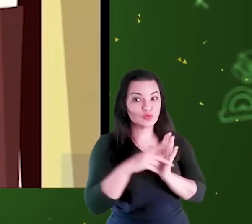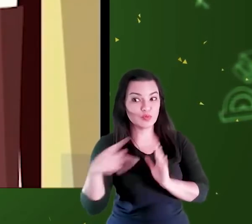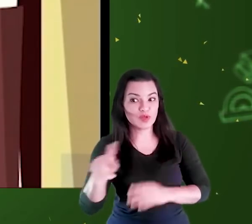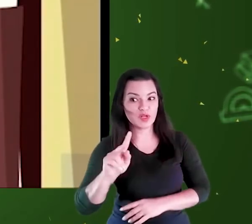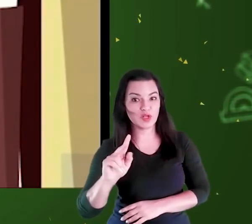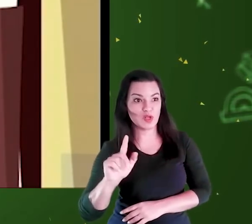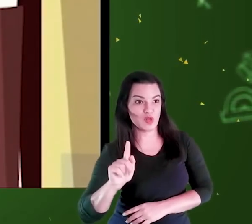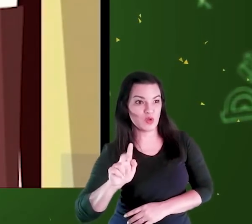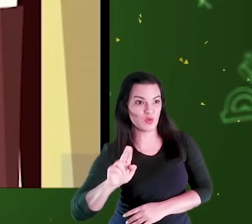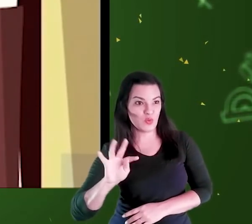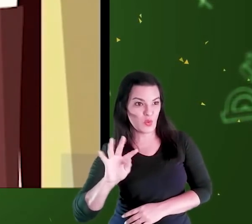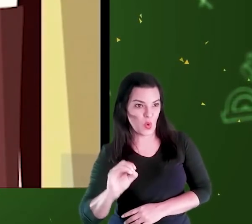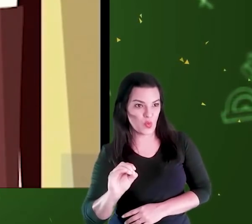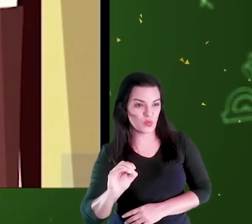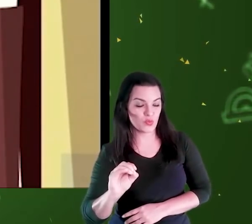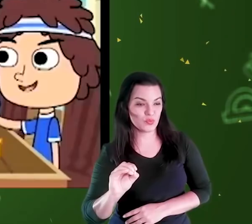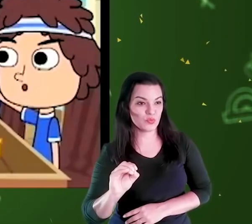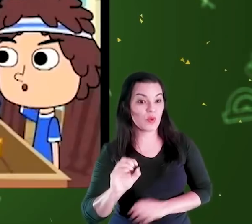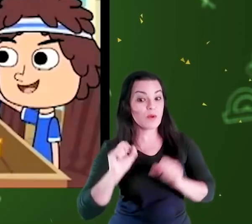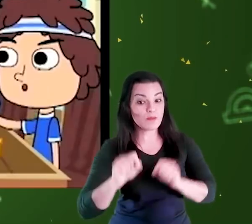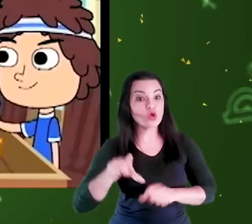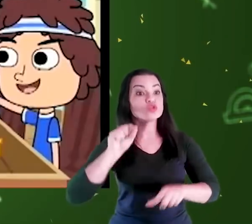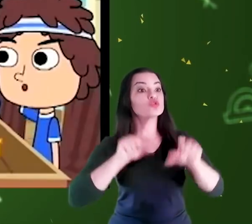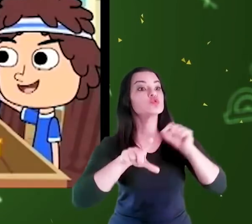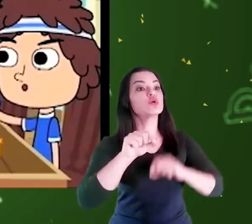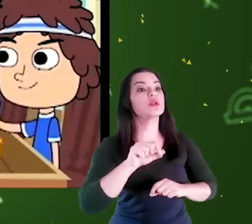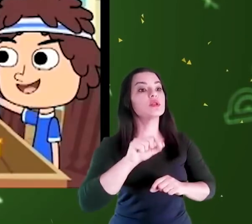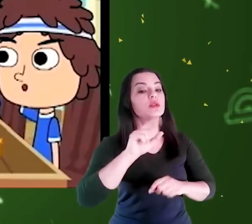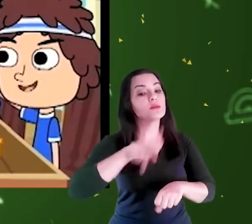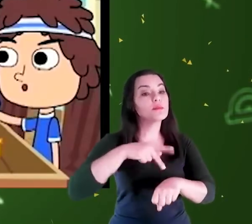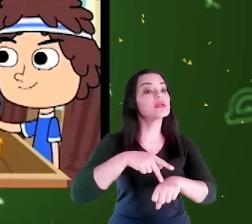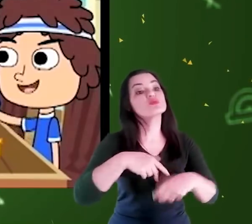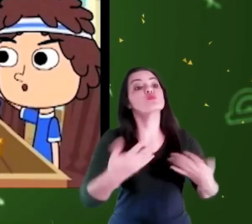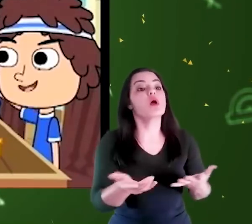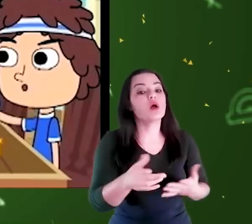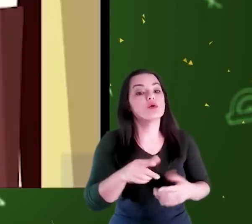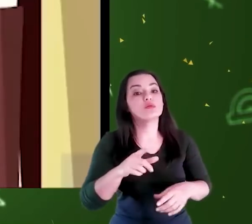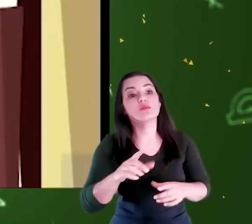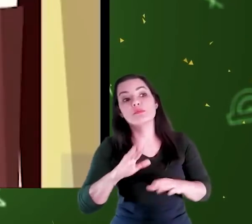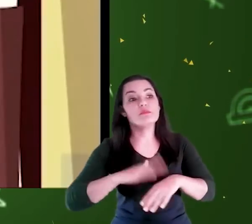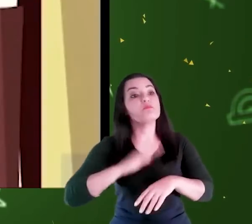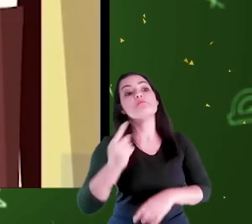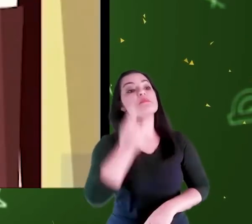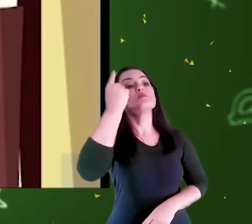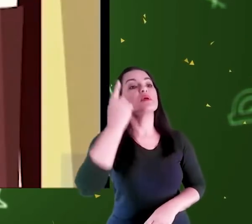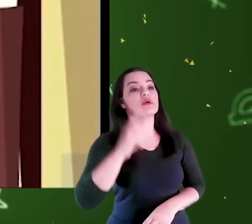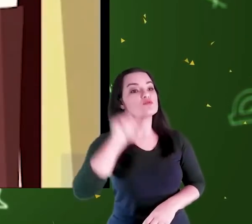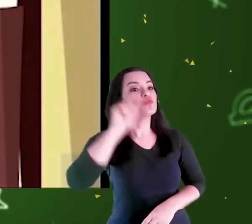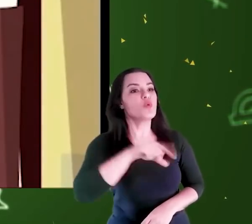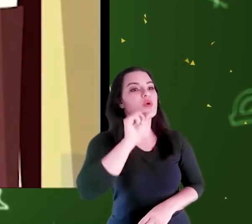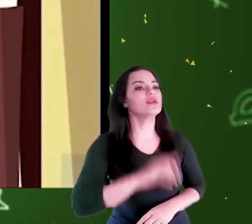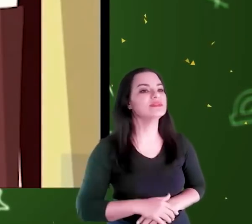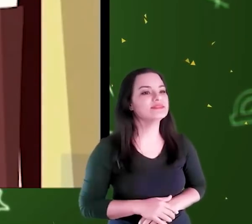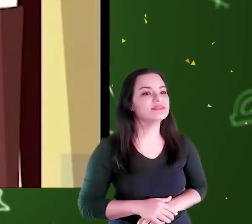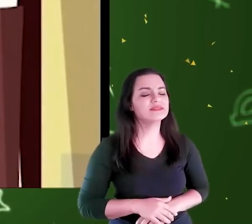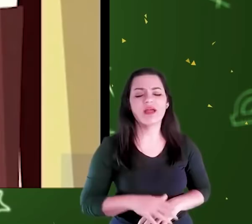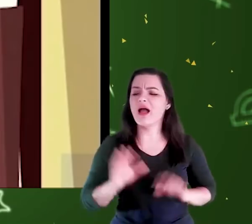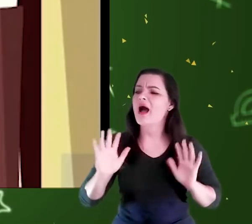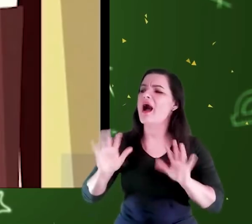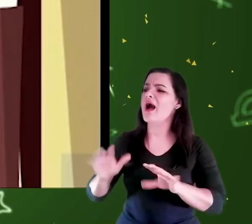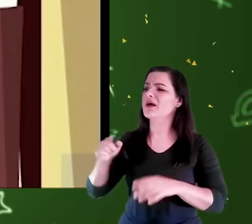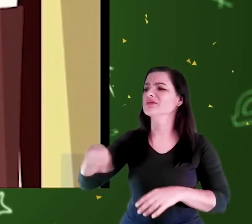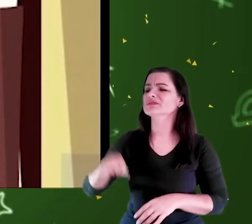países. Quem quer escolher primeiro? Eu primeiro! Ai, gente, vocês são